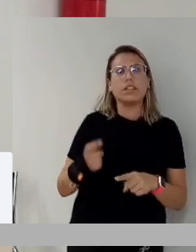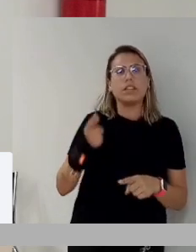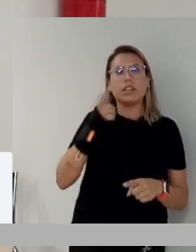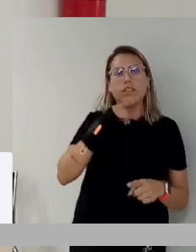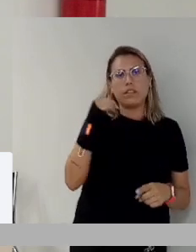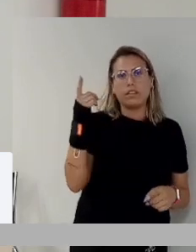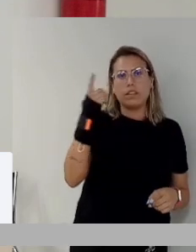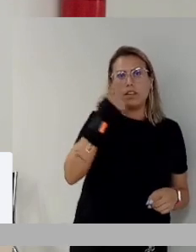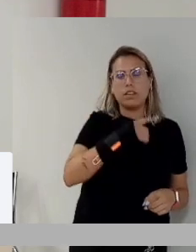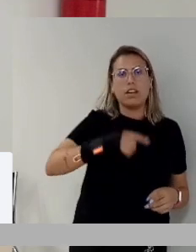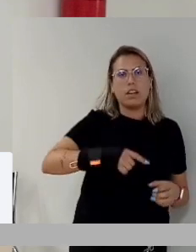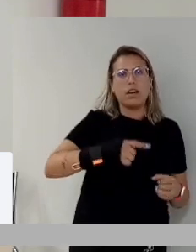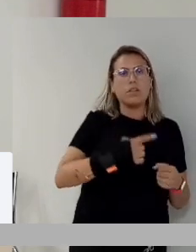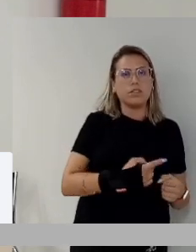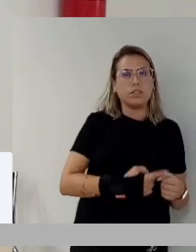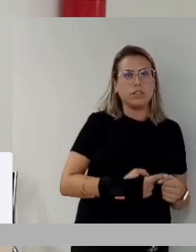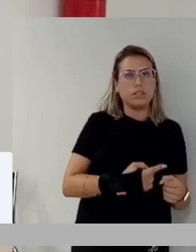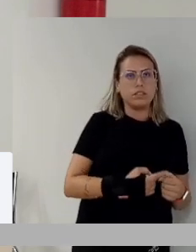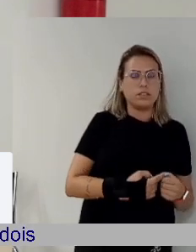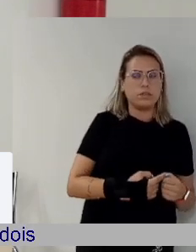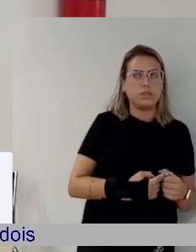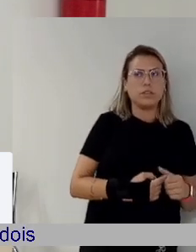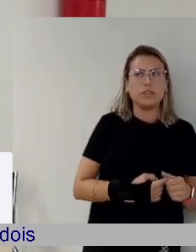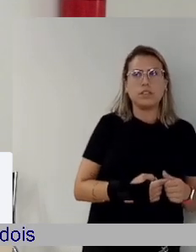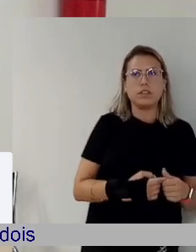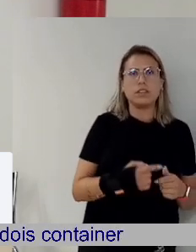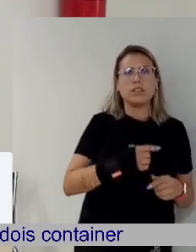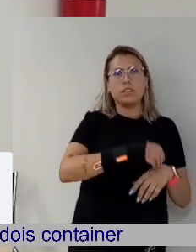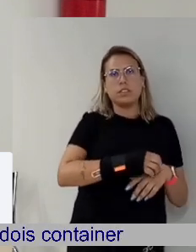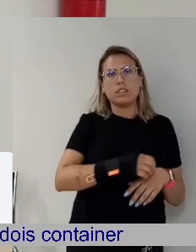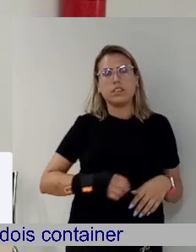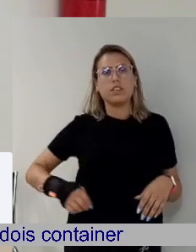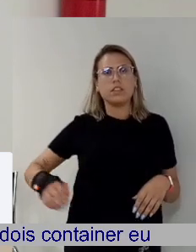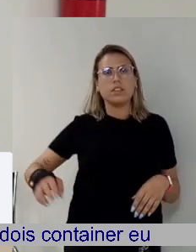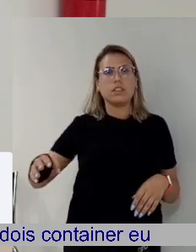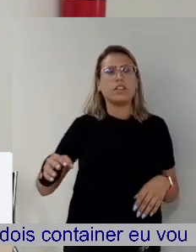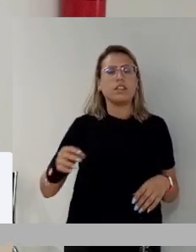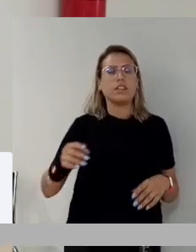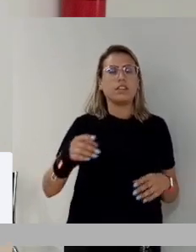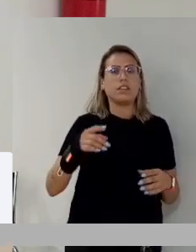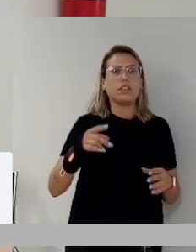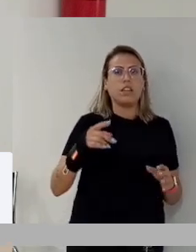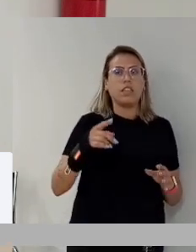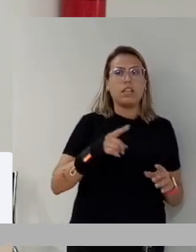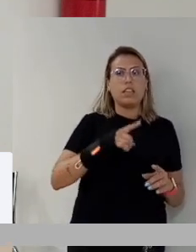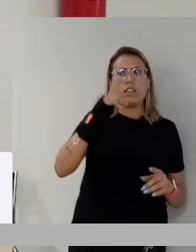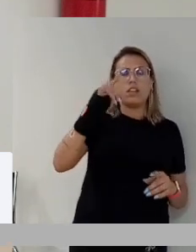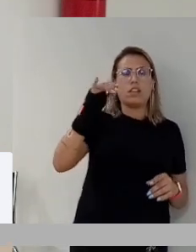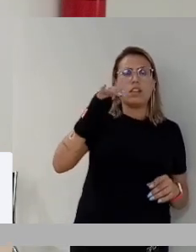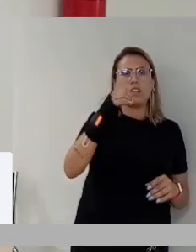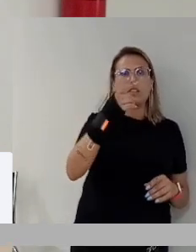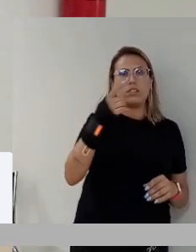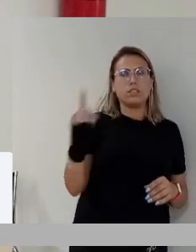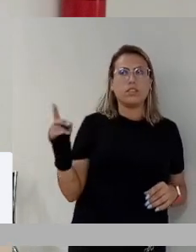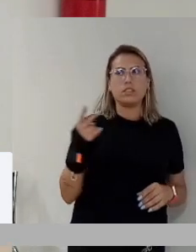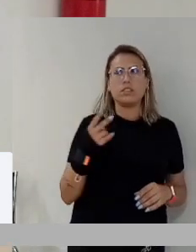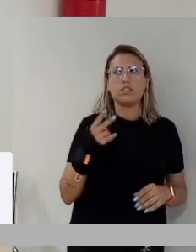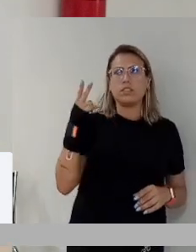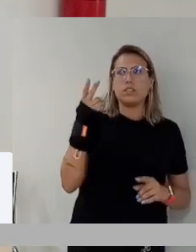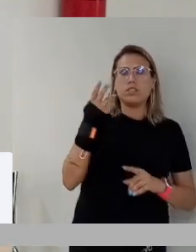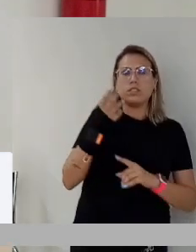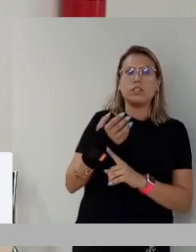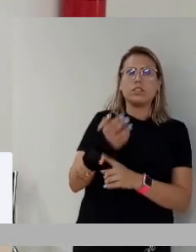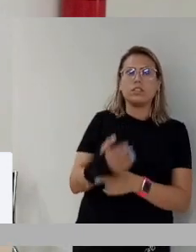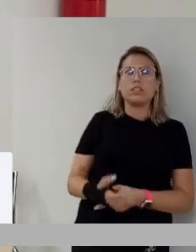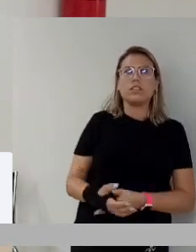é o próprio município a partir do momento que você pudesse deslocar da da sede do município até o Lixão até o Aterro levando dois contê